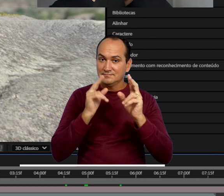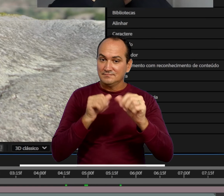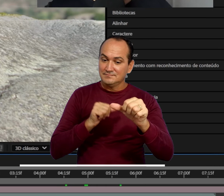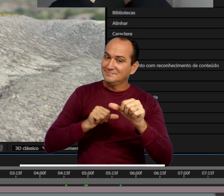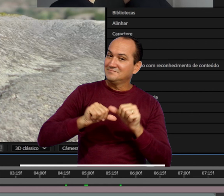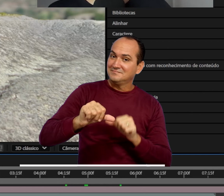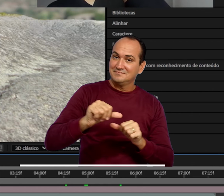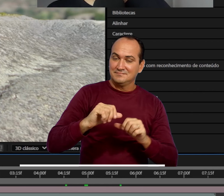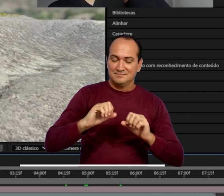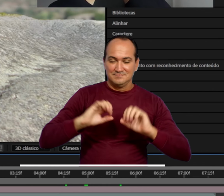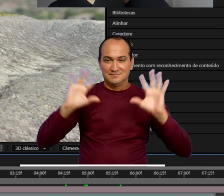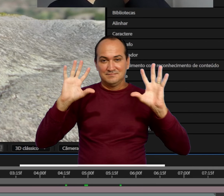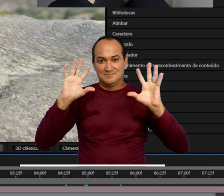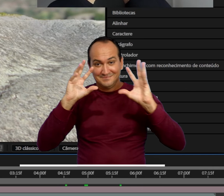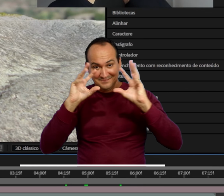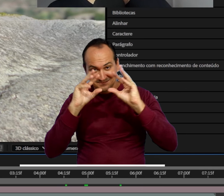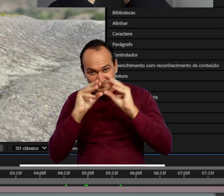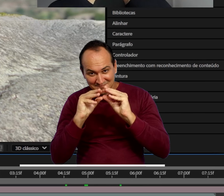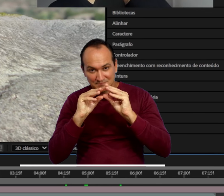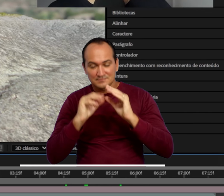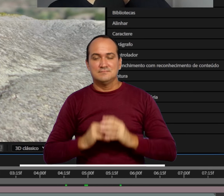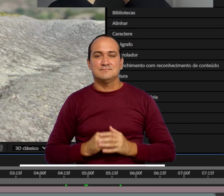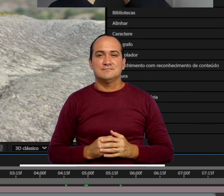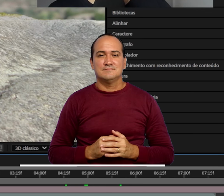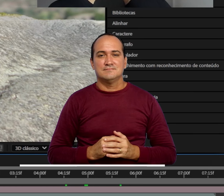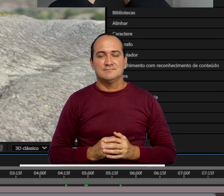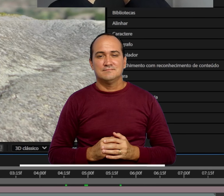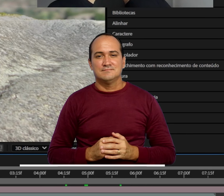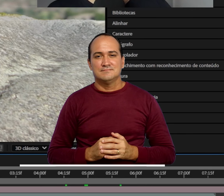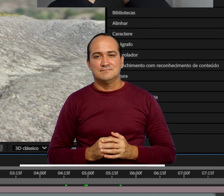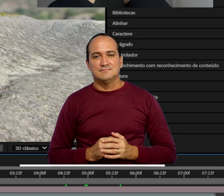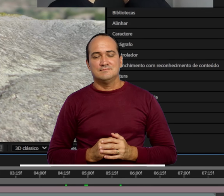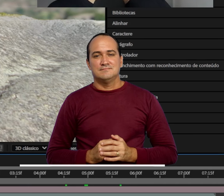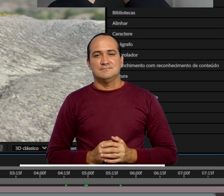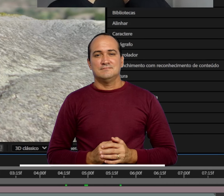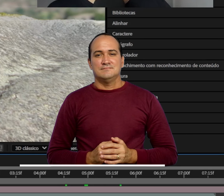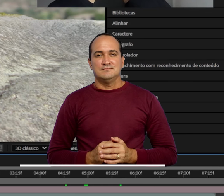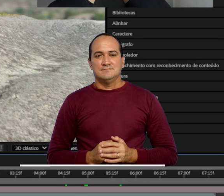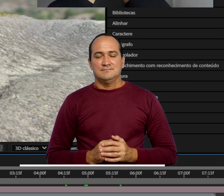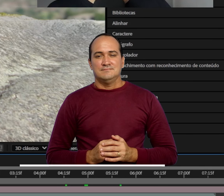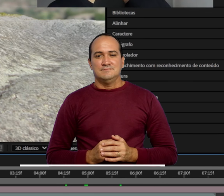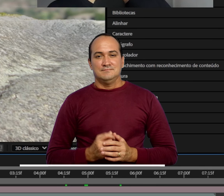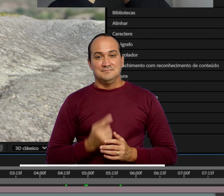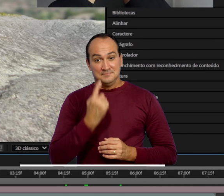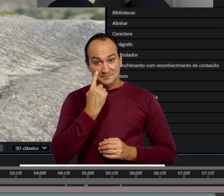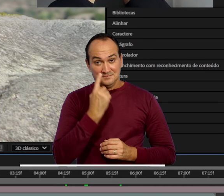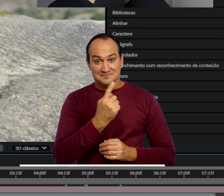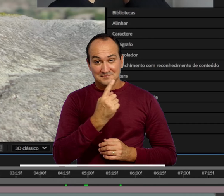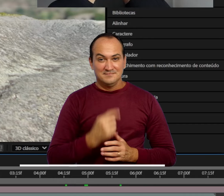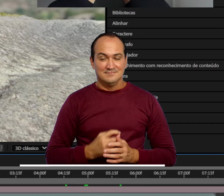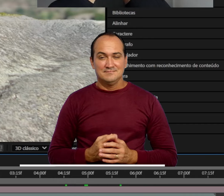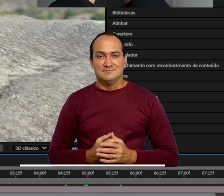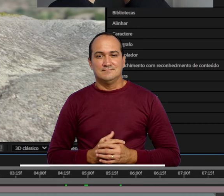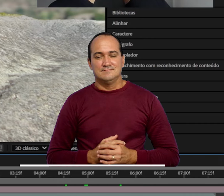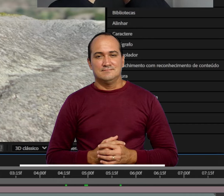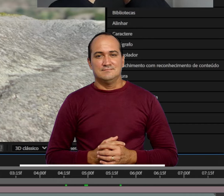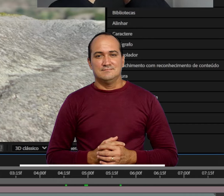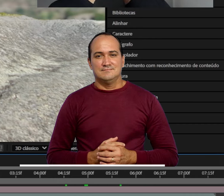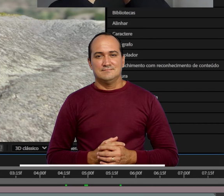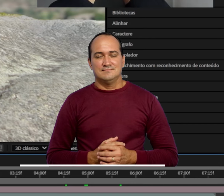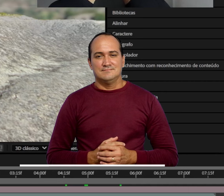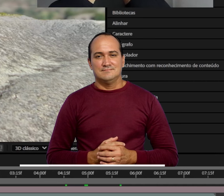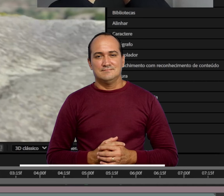mesmo efeito, só que de forma inversa. Então vou vir aqui em efeito, vou vir aqui desfoque e nitidez, novamente vou aplicar aqui o